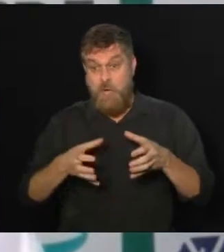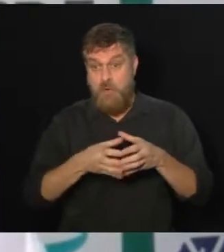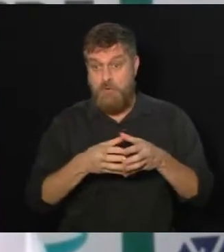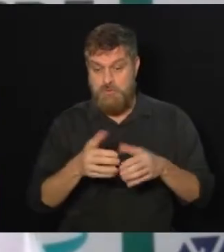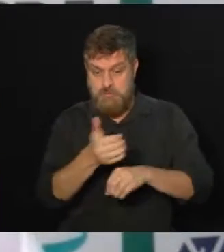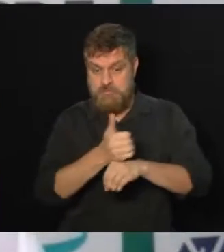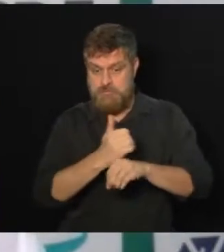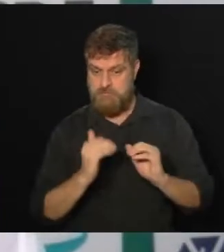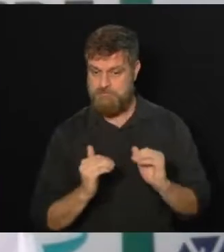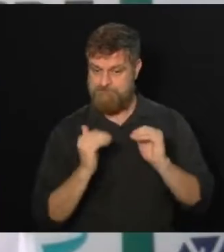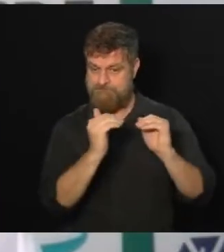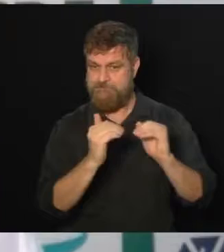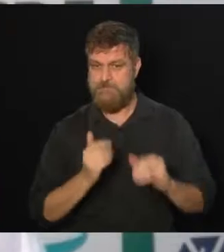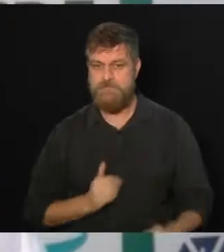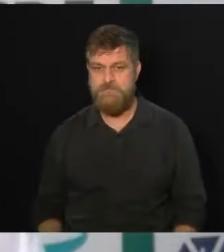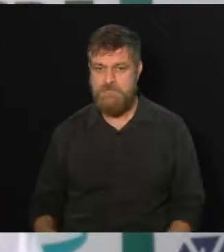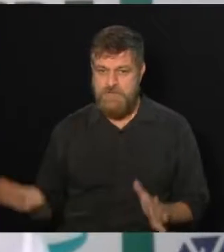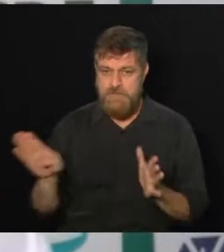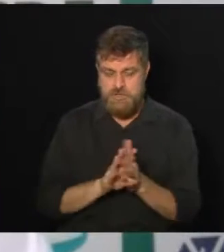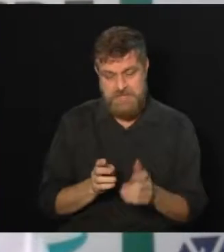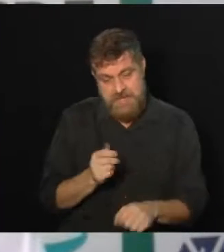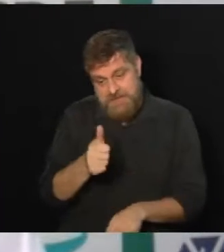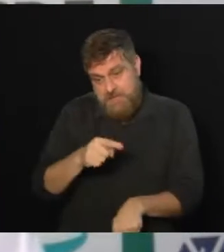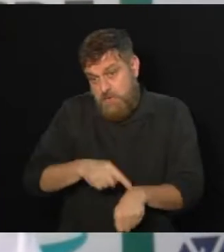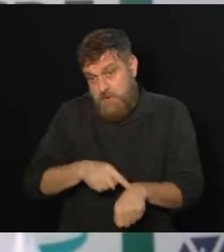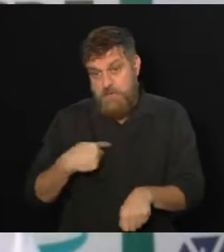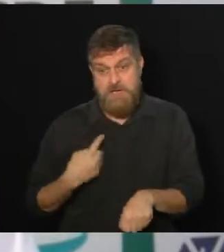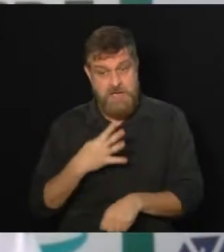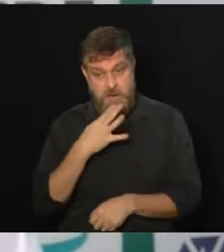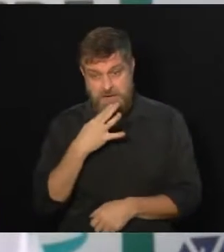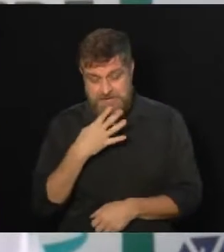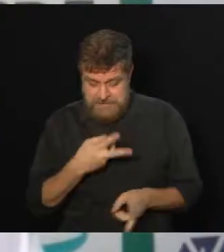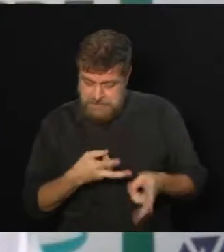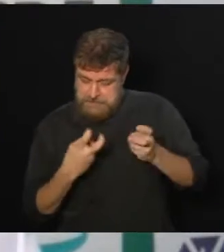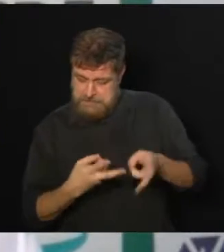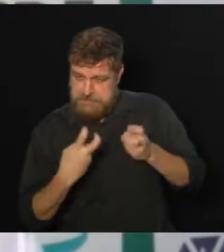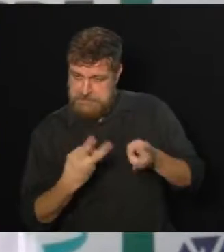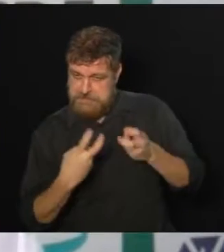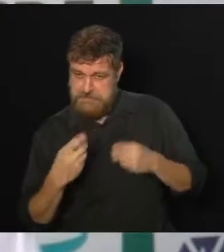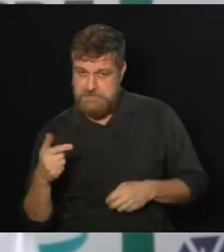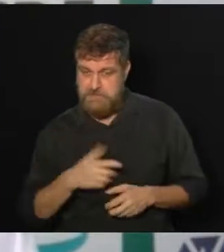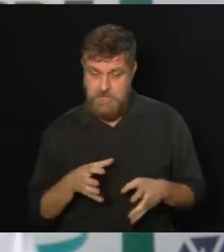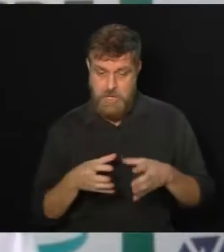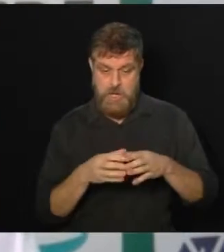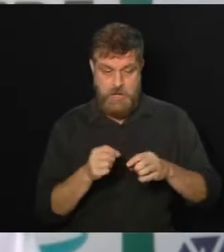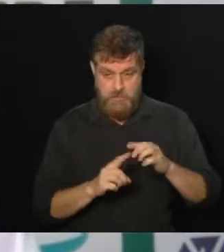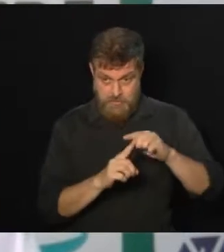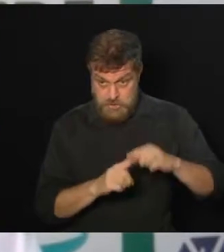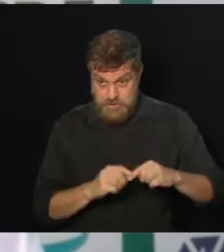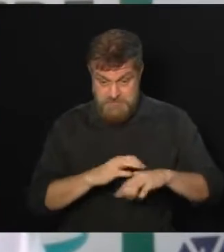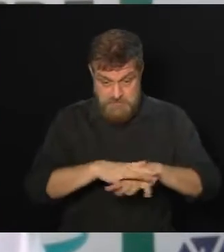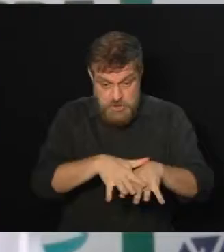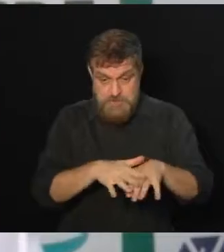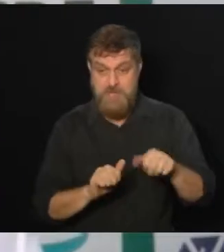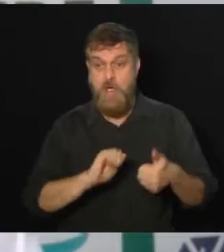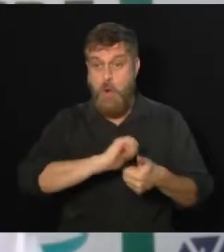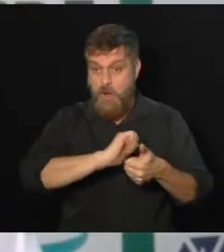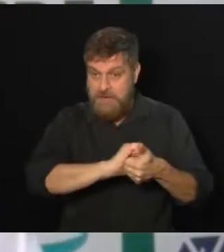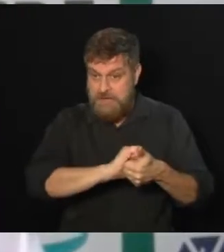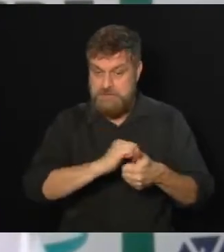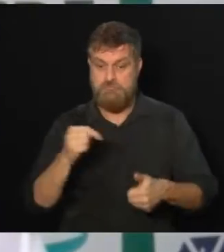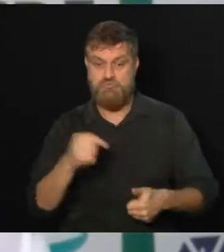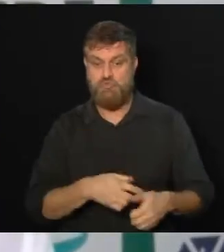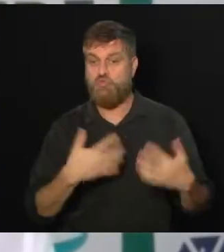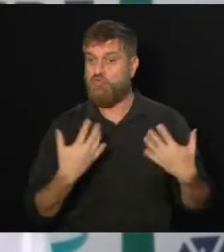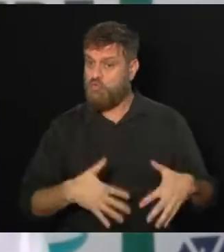conheço poucos. Cheguei faz pouco tempo, mas o que eu pude conhecer, eu vi que é um time de qualidade, os atletas têm muita